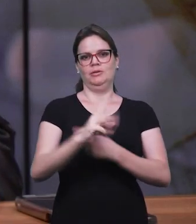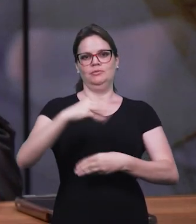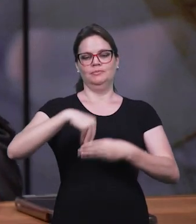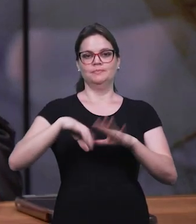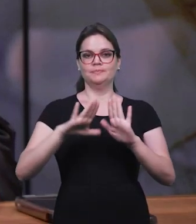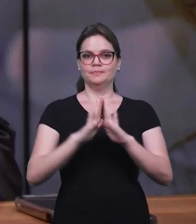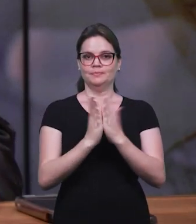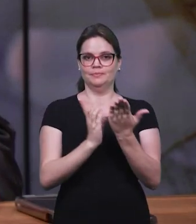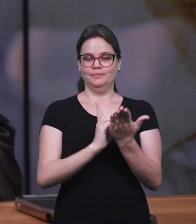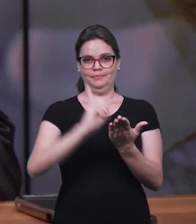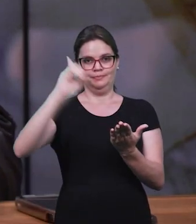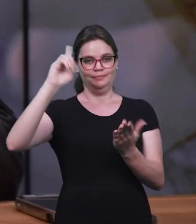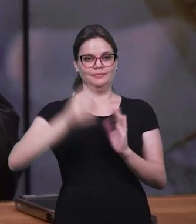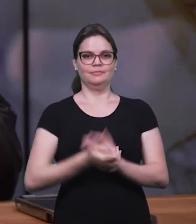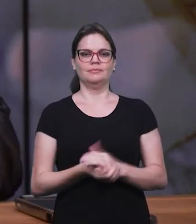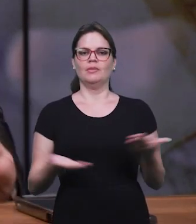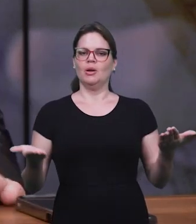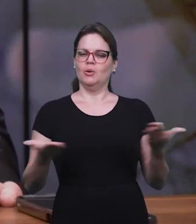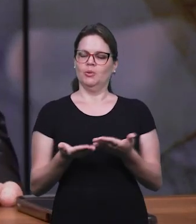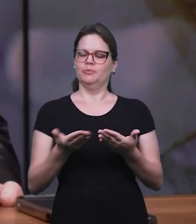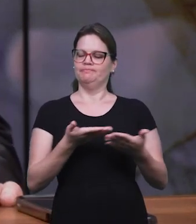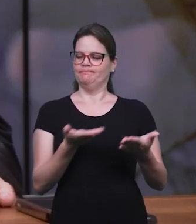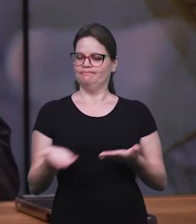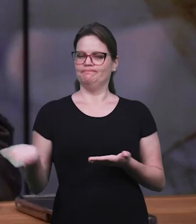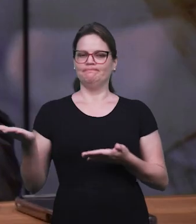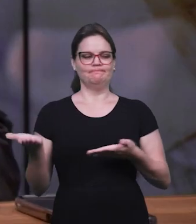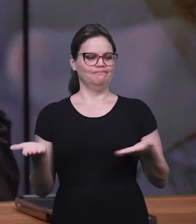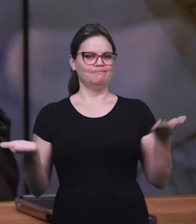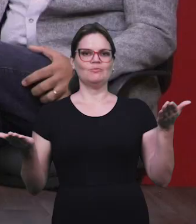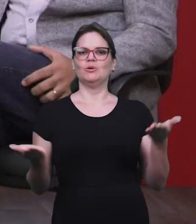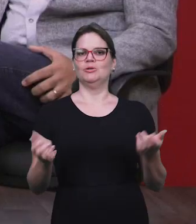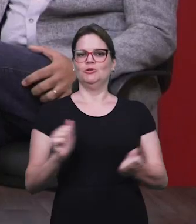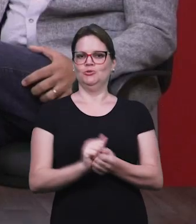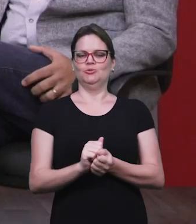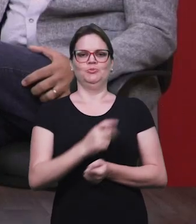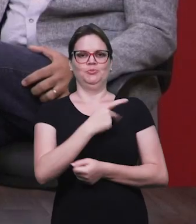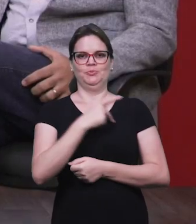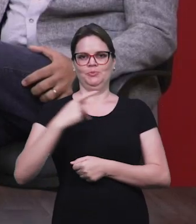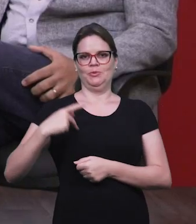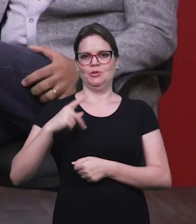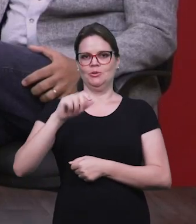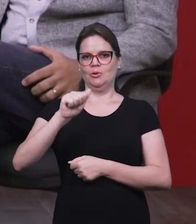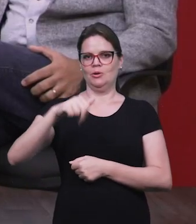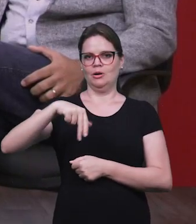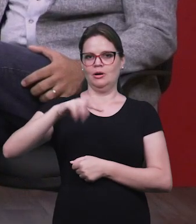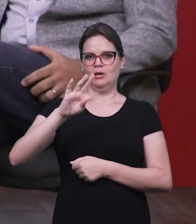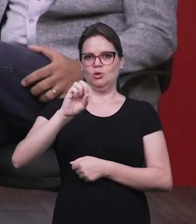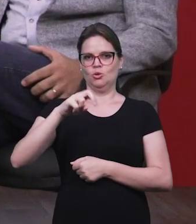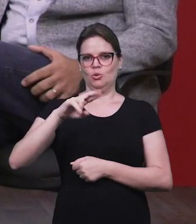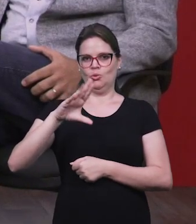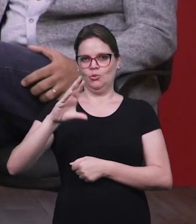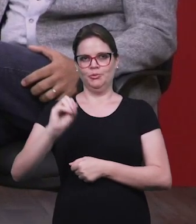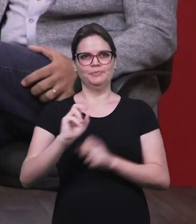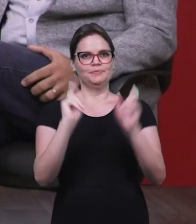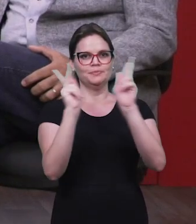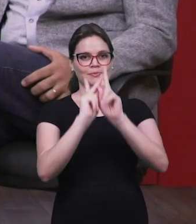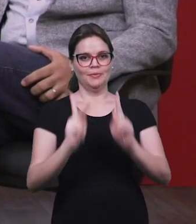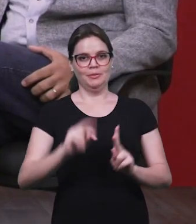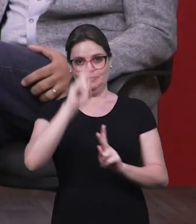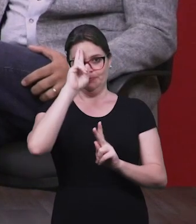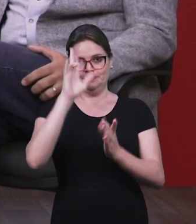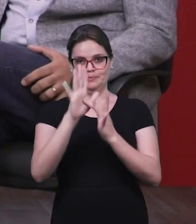Geografia Bíblica. Estou aqui com os companheiros, pastor Antônio Carlos, a paz do Senhor.